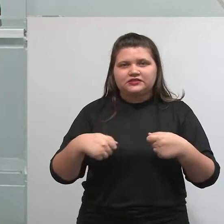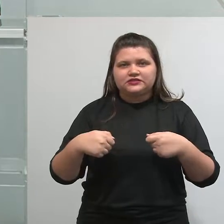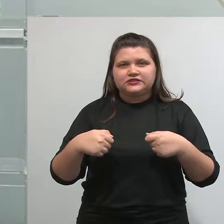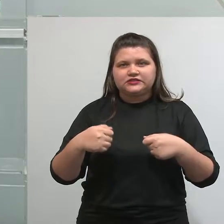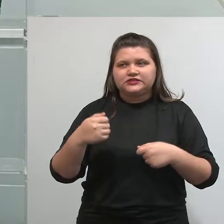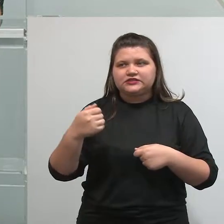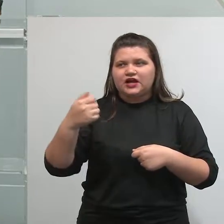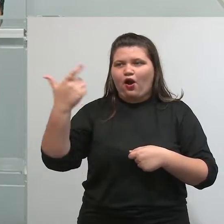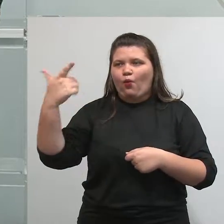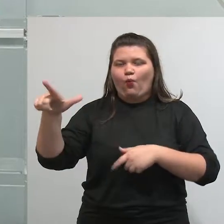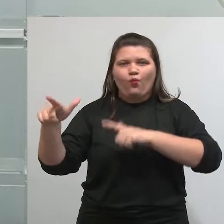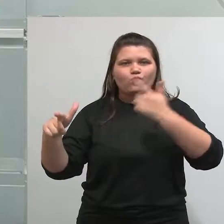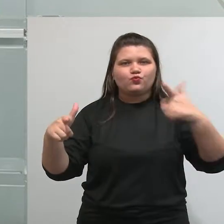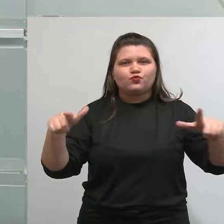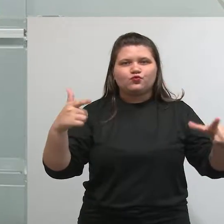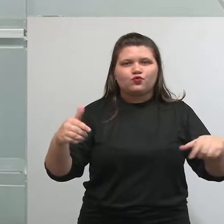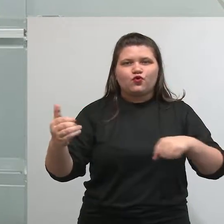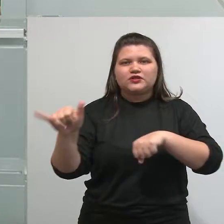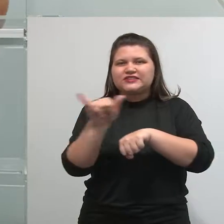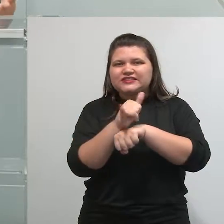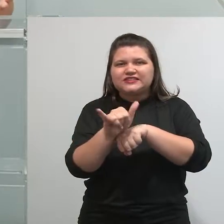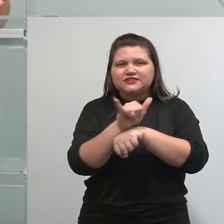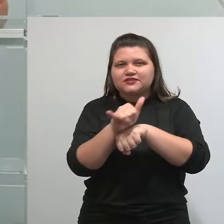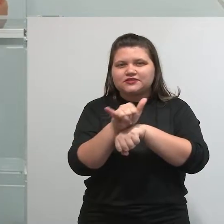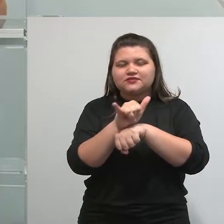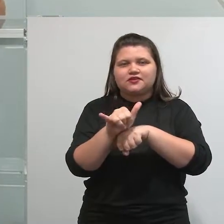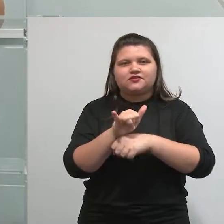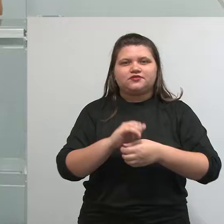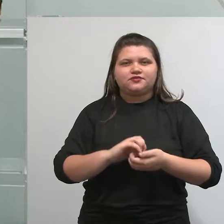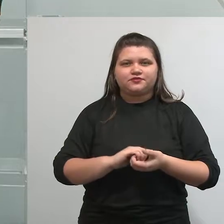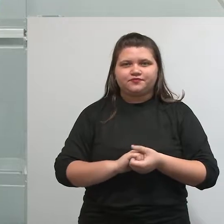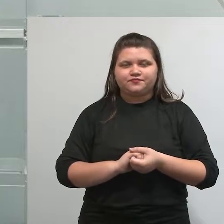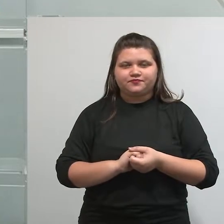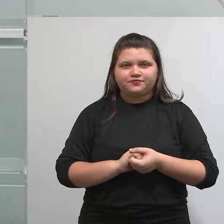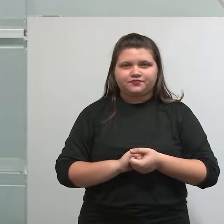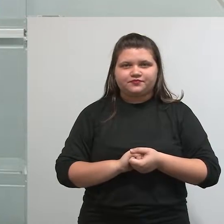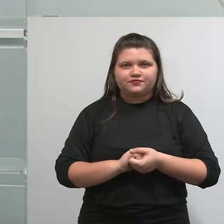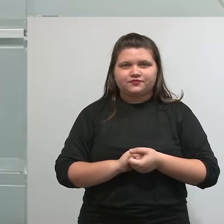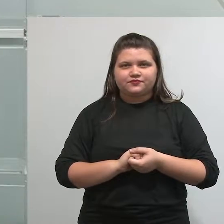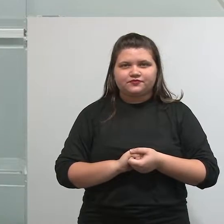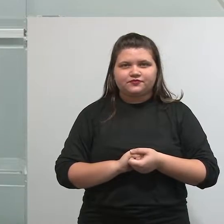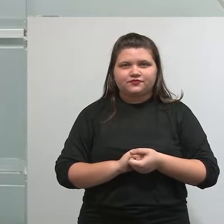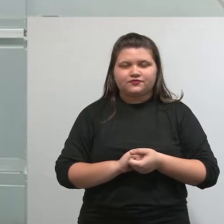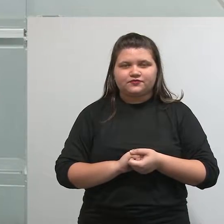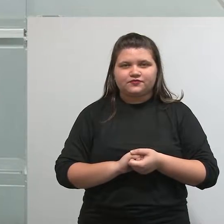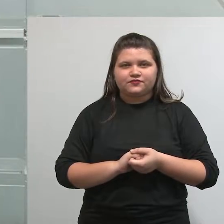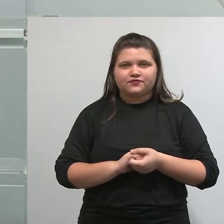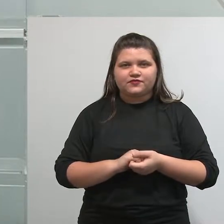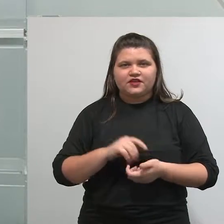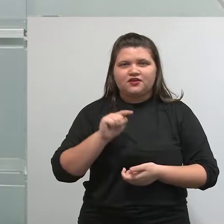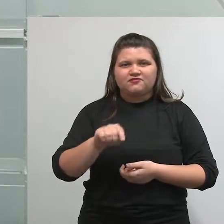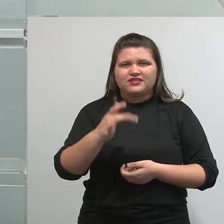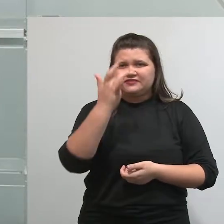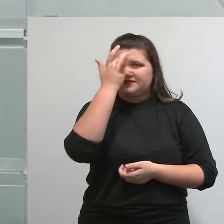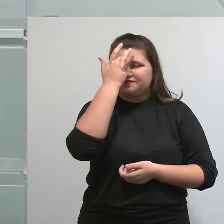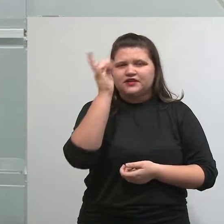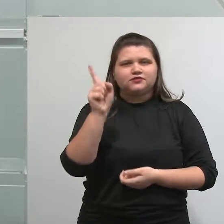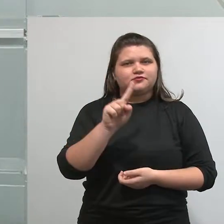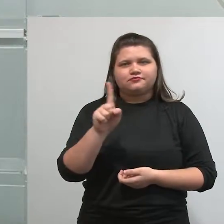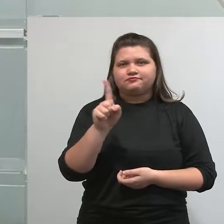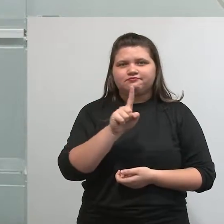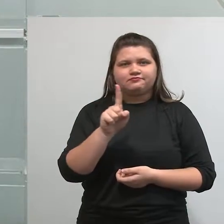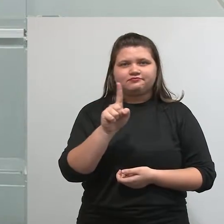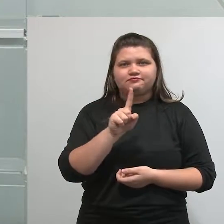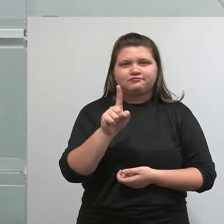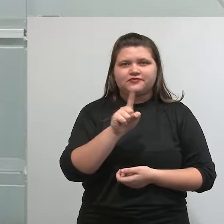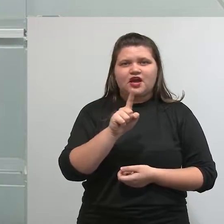pensamento. Porque ali, esse momento do projeto integrador, não é para você fazer muitas vezes o que é mais fácil, mas é para